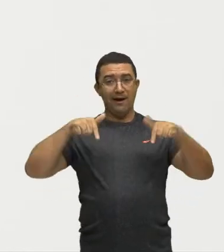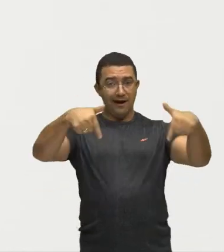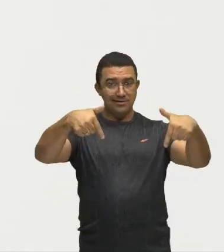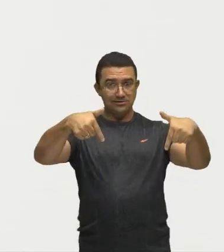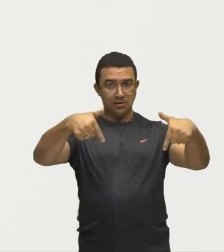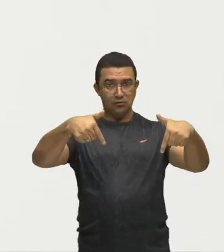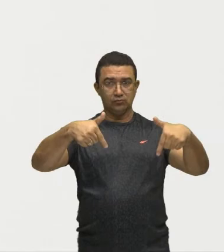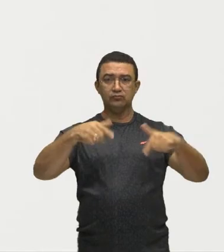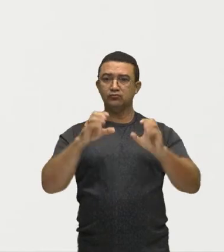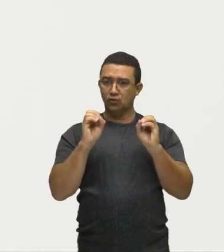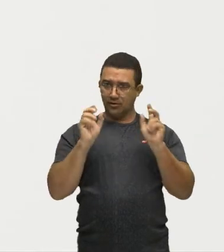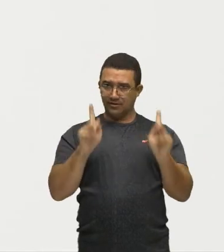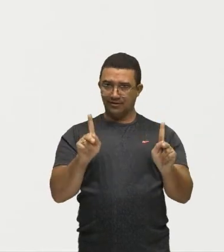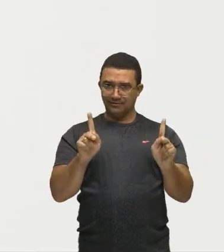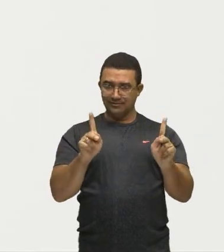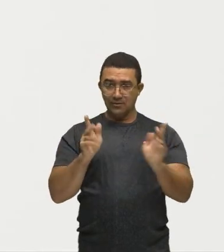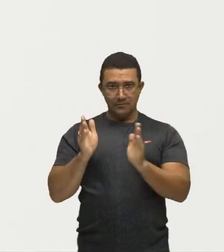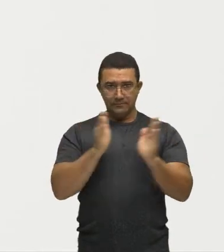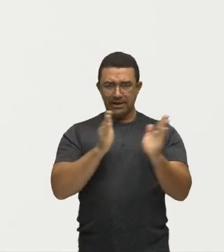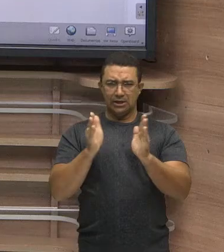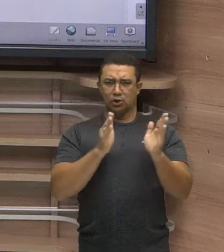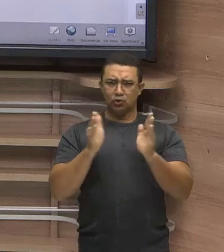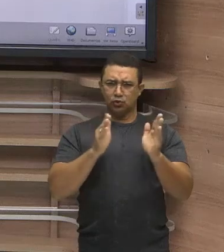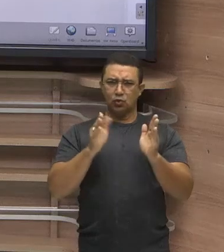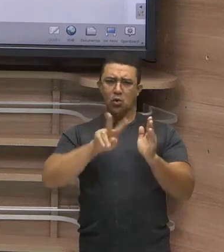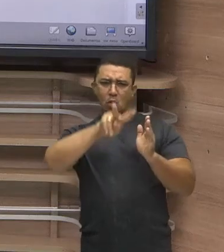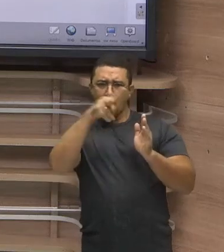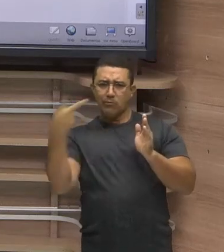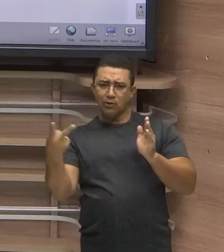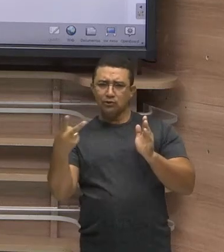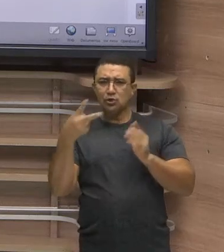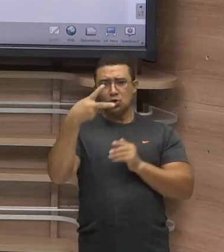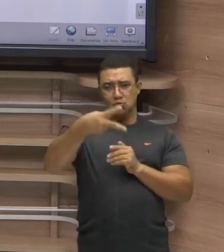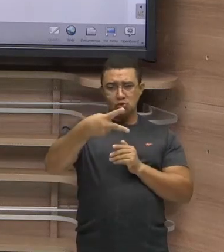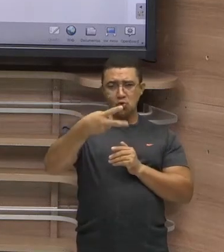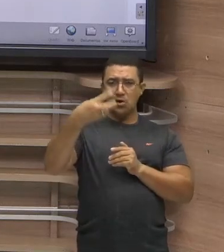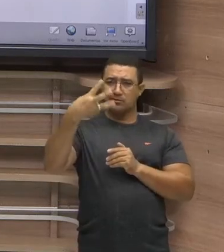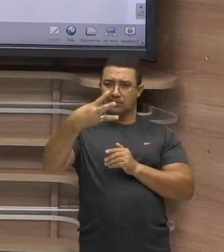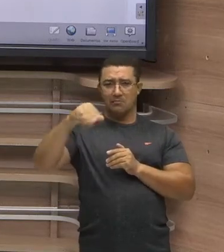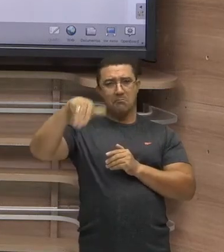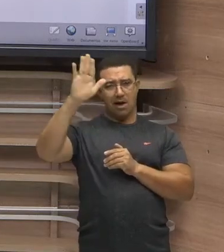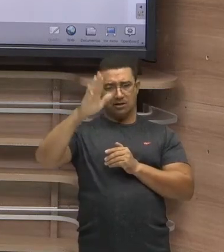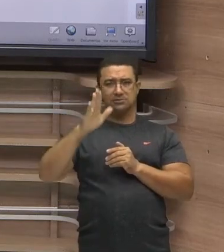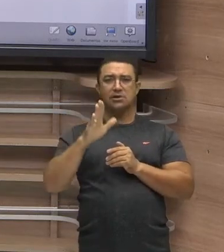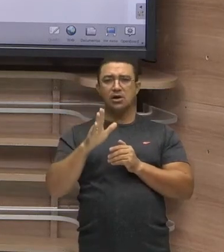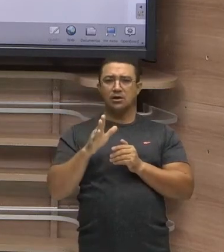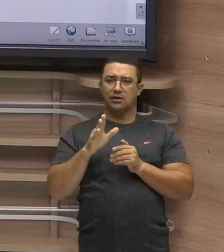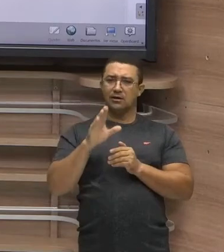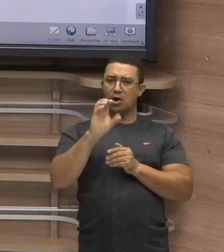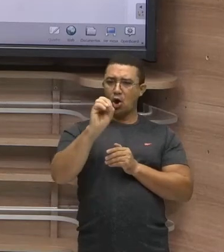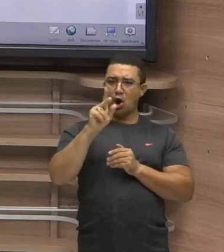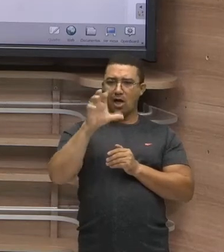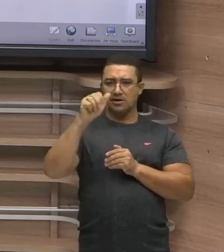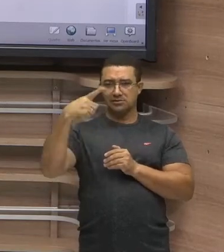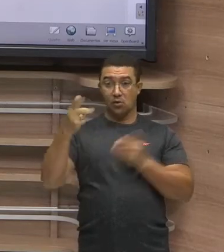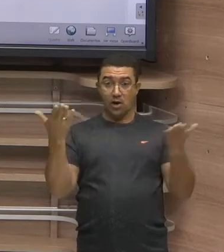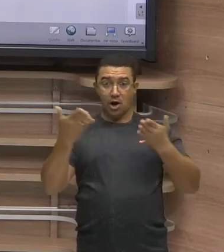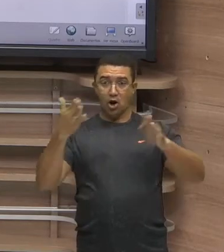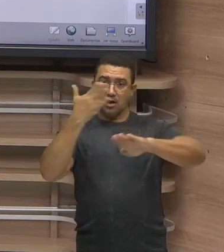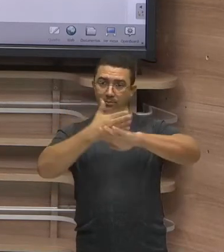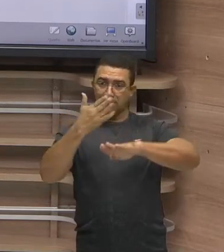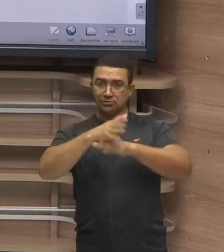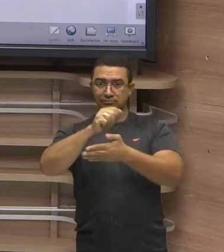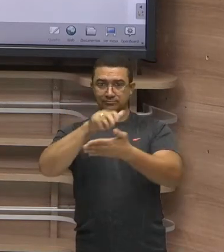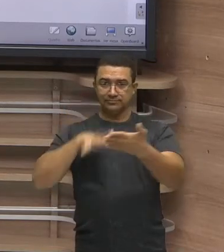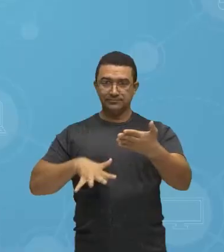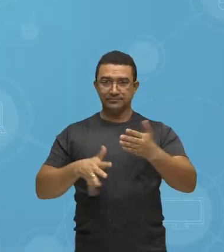Período composto com 2 ou mais orações, período simples com uma oração. Muito bem, vamos praticar? Vamos para a nossa